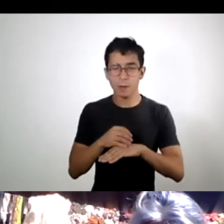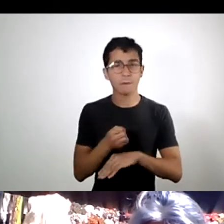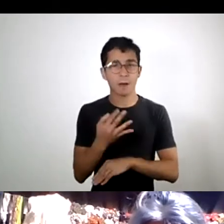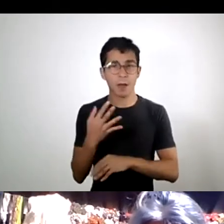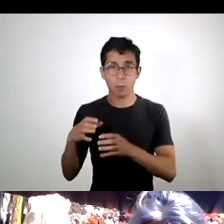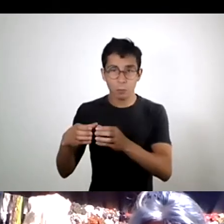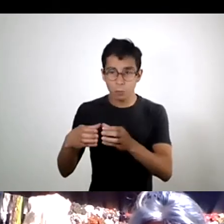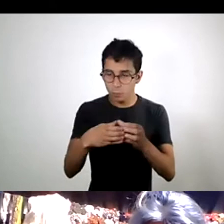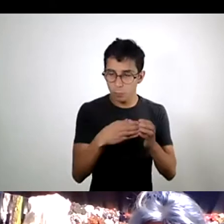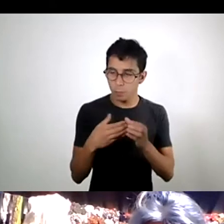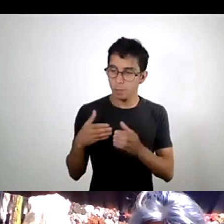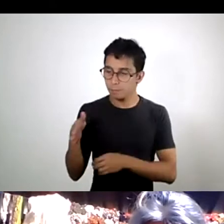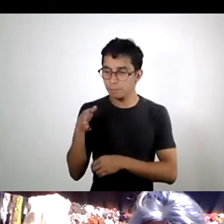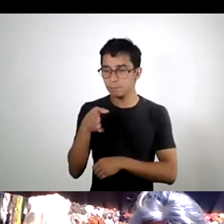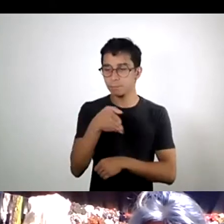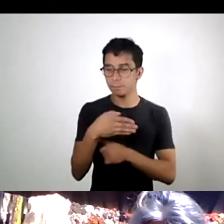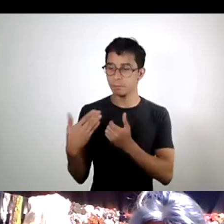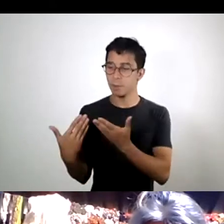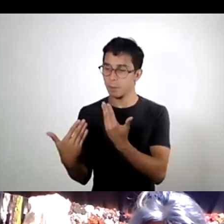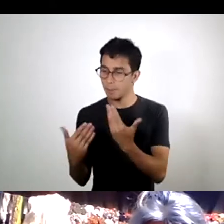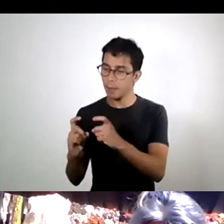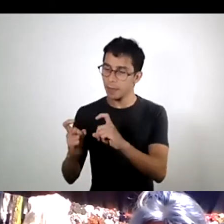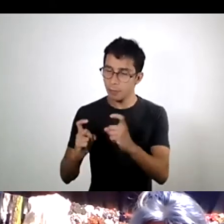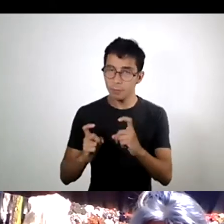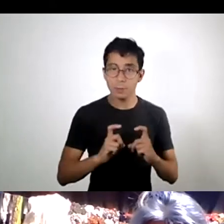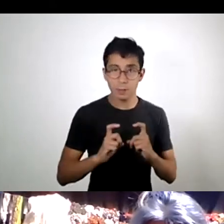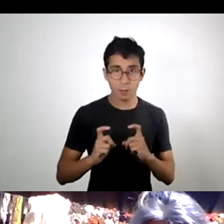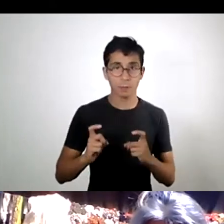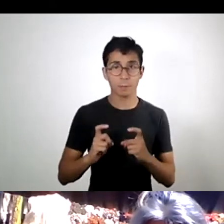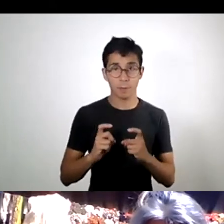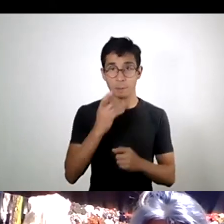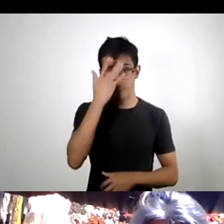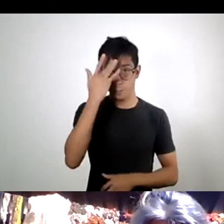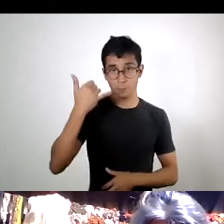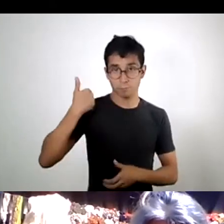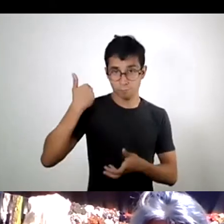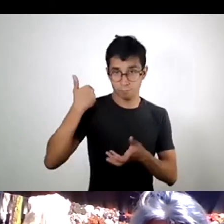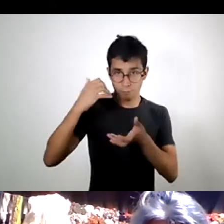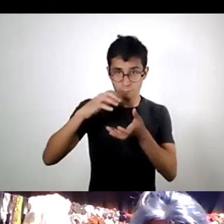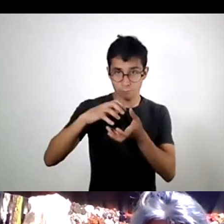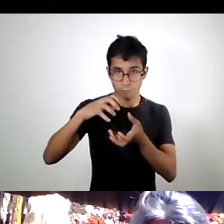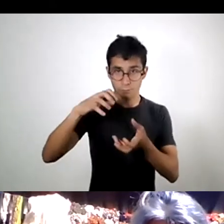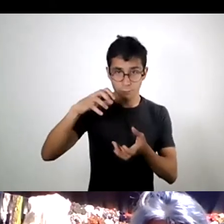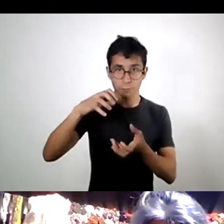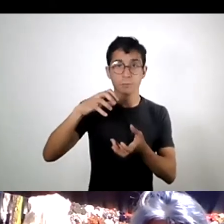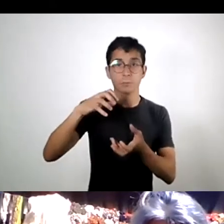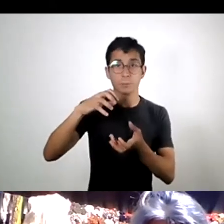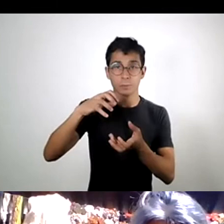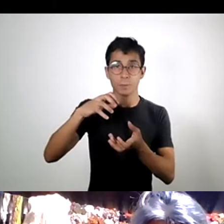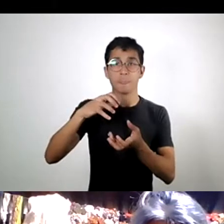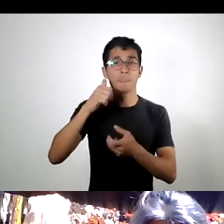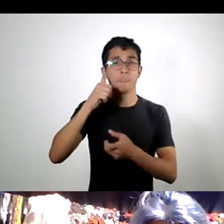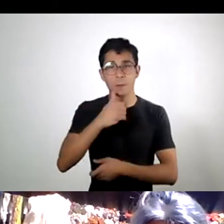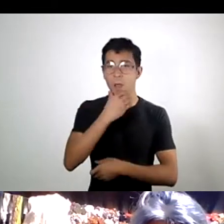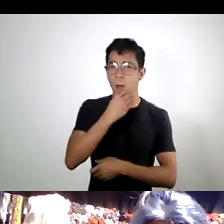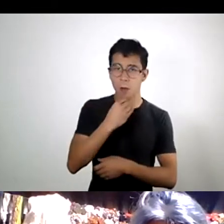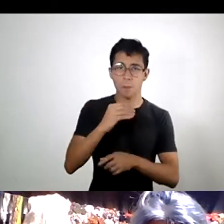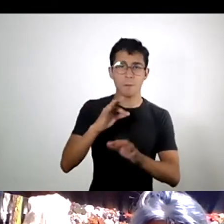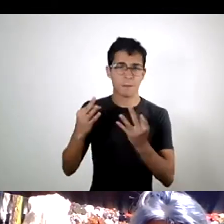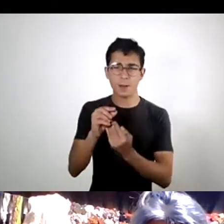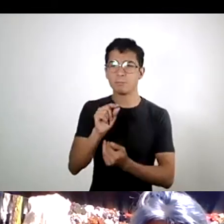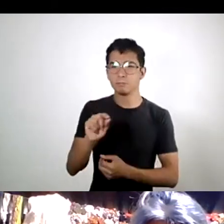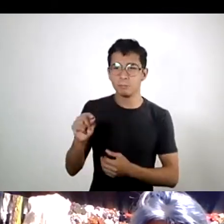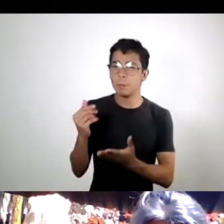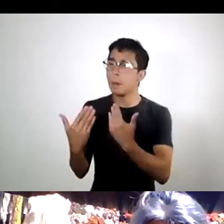comunidades, e aí os mais velhos e mais velhas e as famílias que estão na roça falam assim, olha, eu